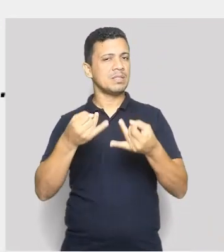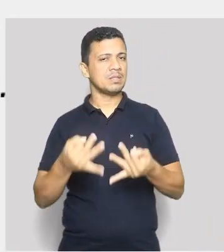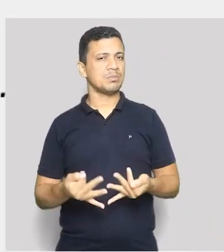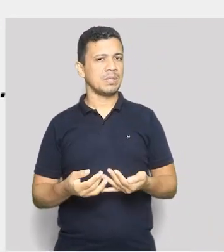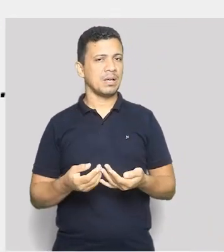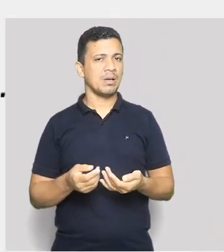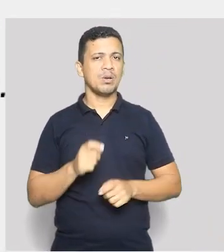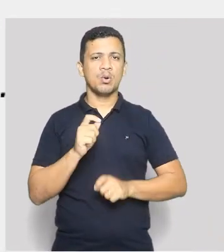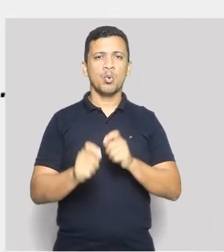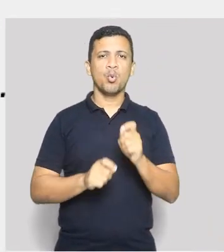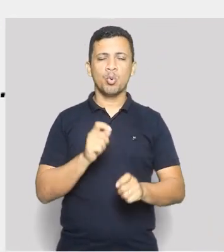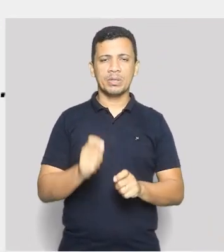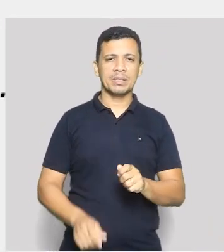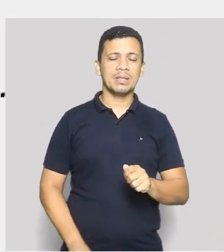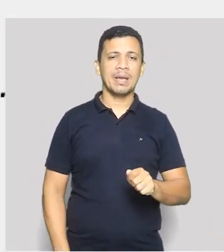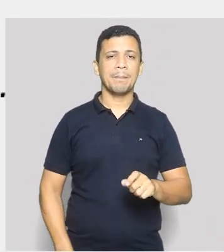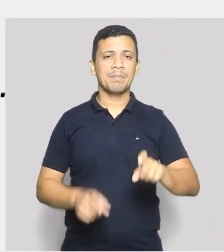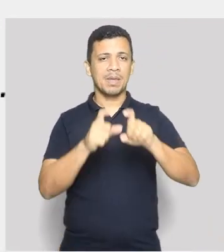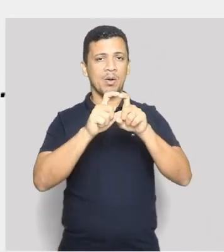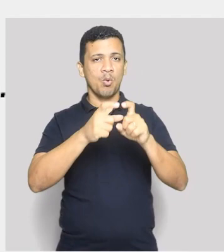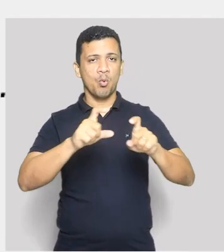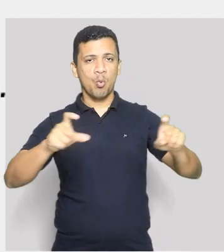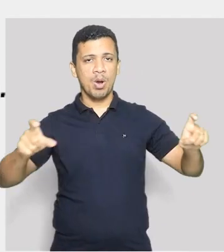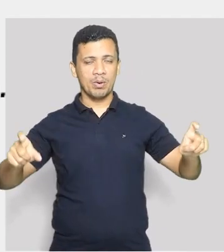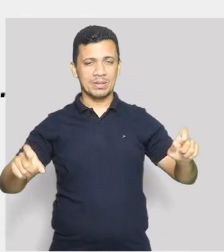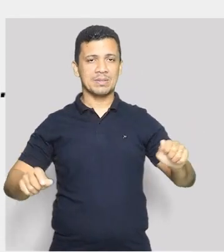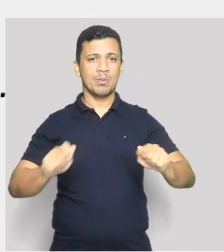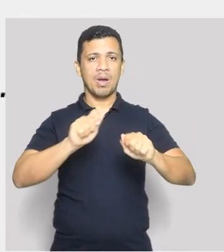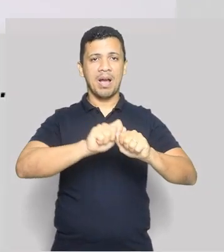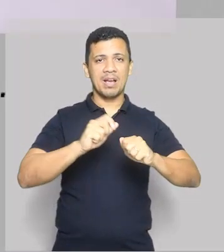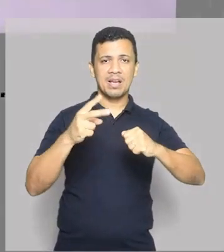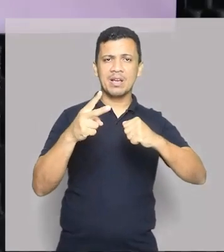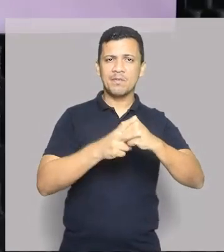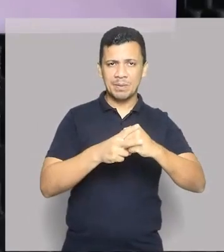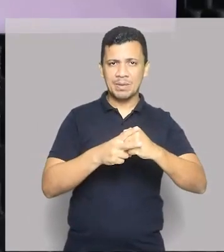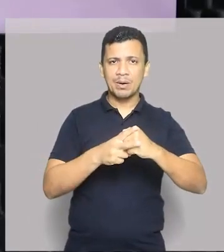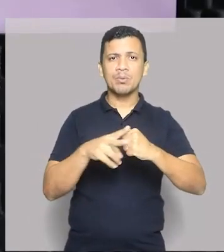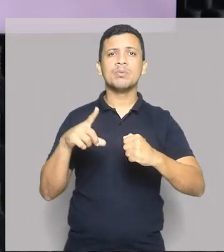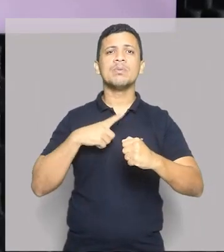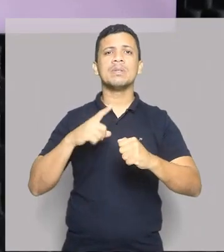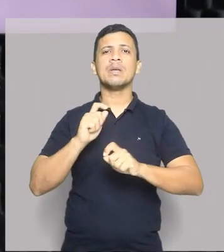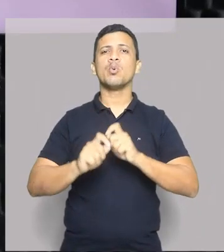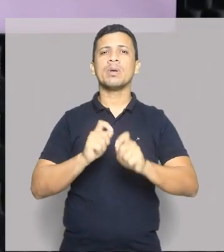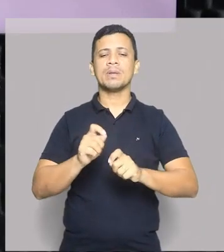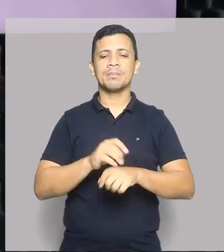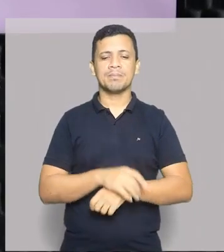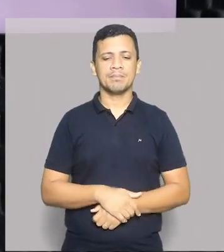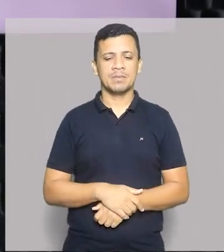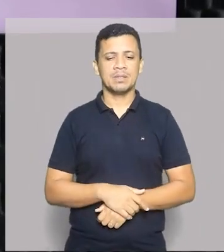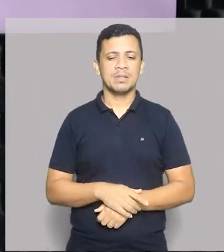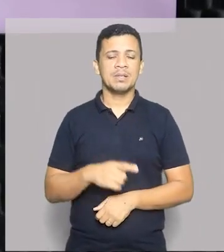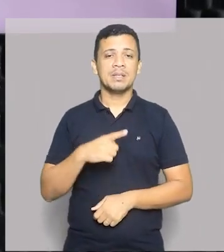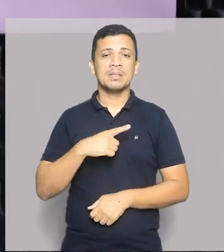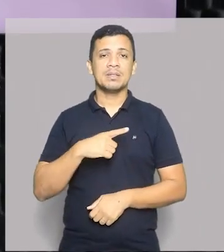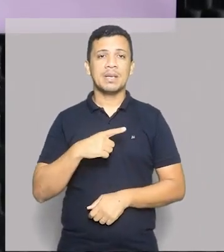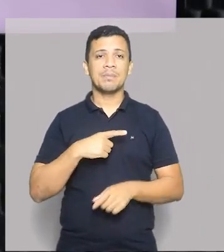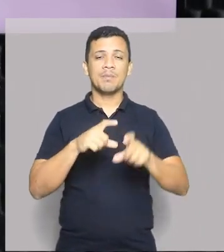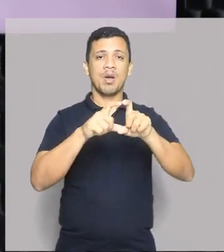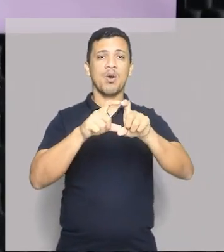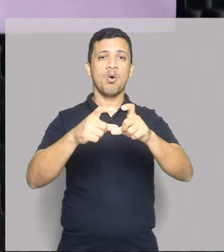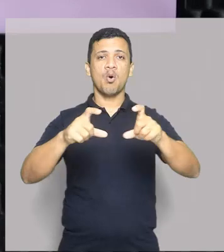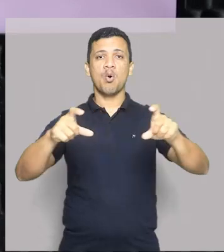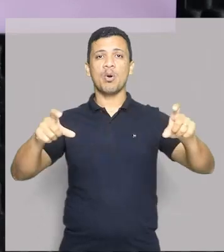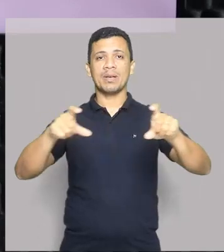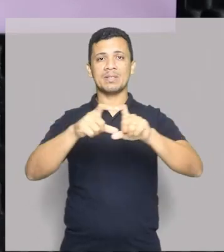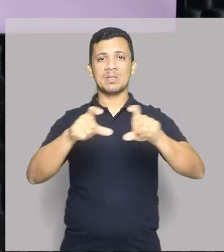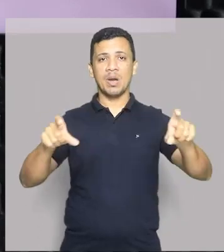é uma oração adverbial, olha só, o que você tem? Você tem uma oração que vai exercer a função